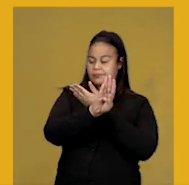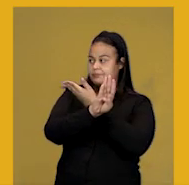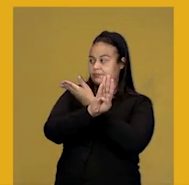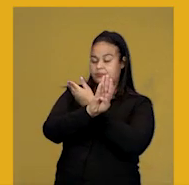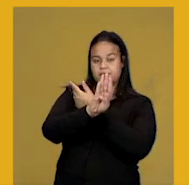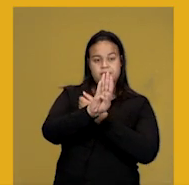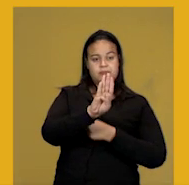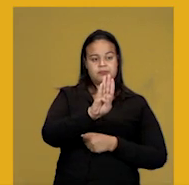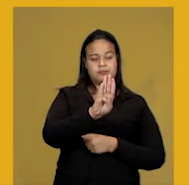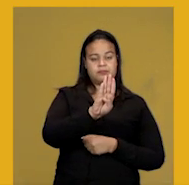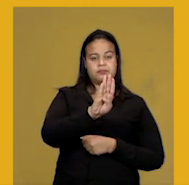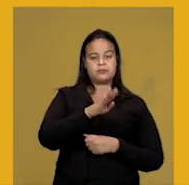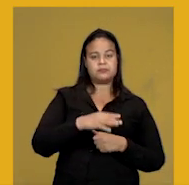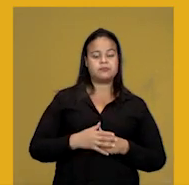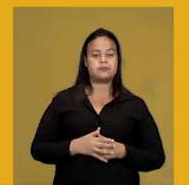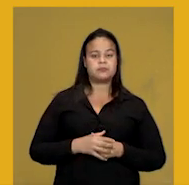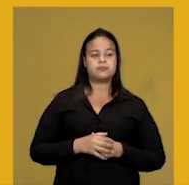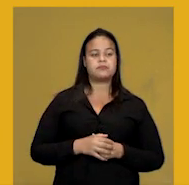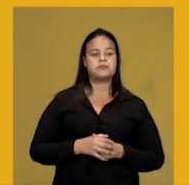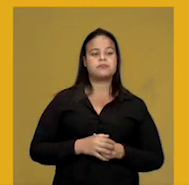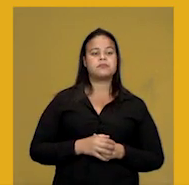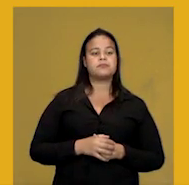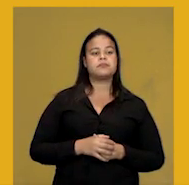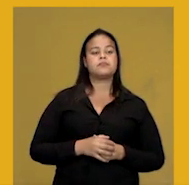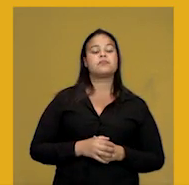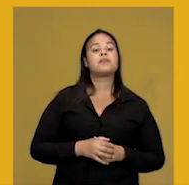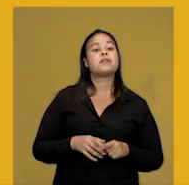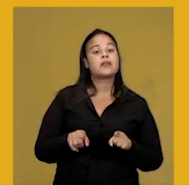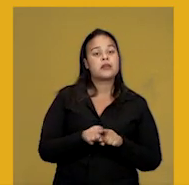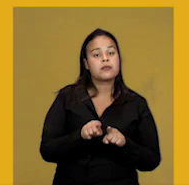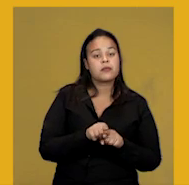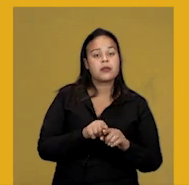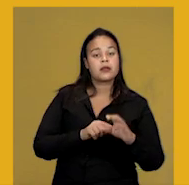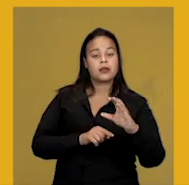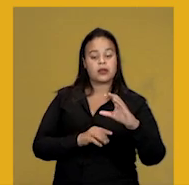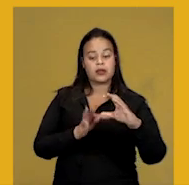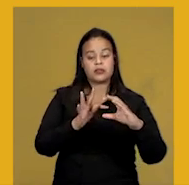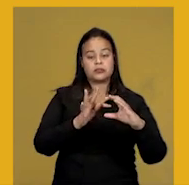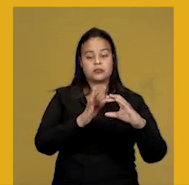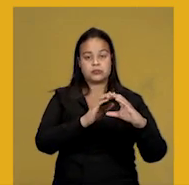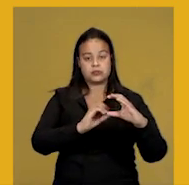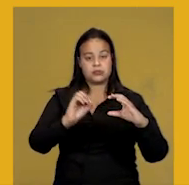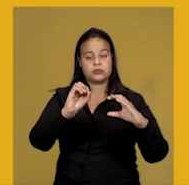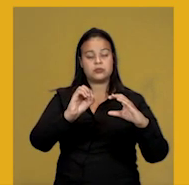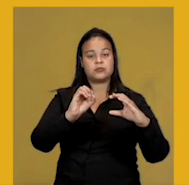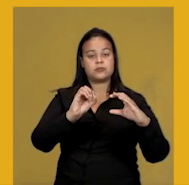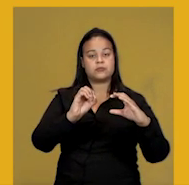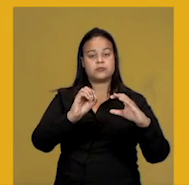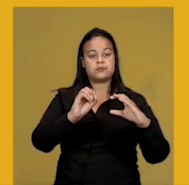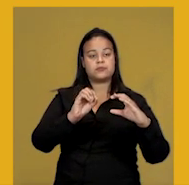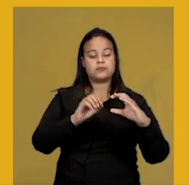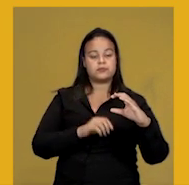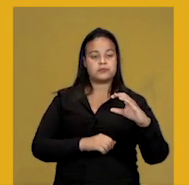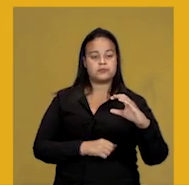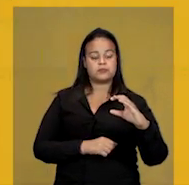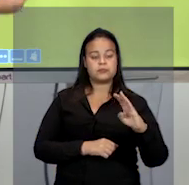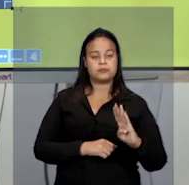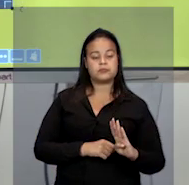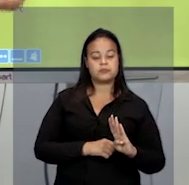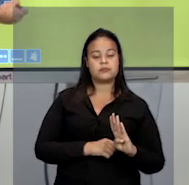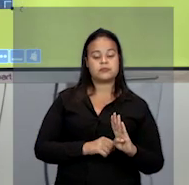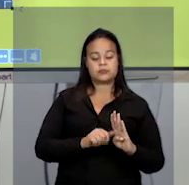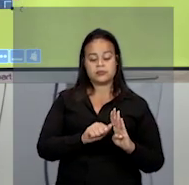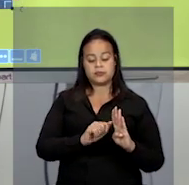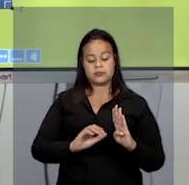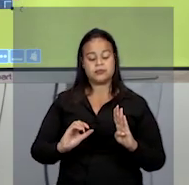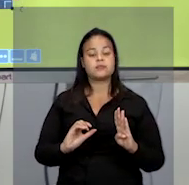igual ao cateto oposto a beta, AC, aqui, ó, cateto oposto a beta,